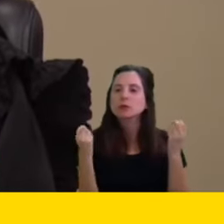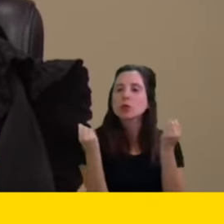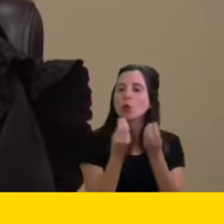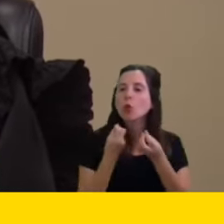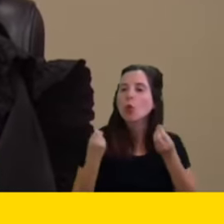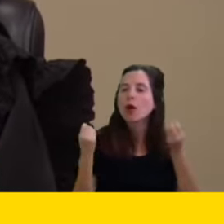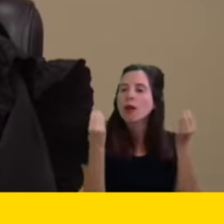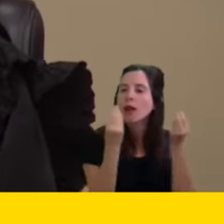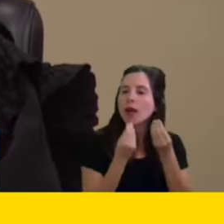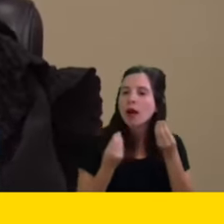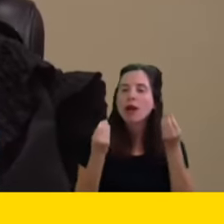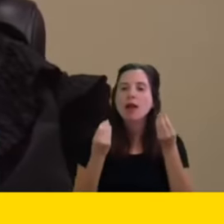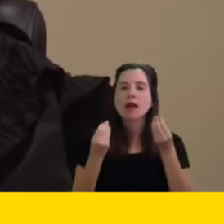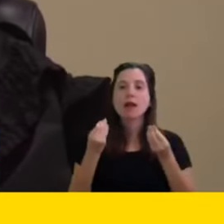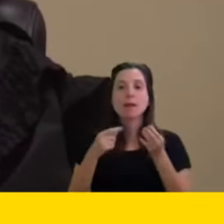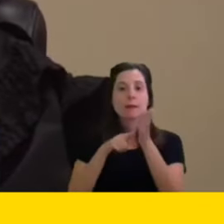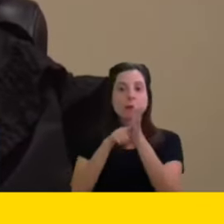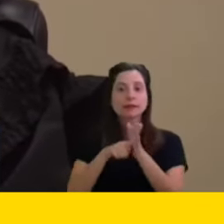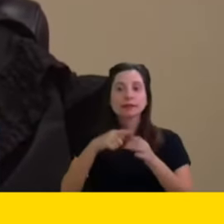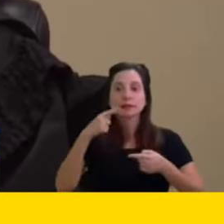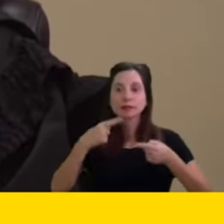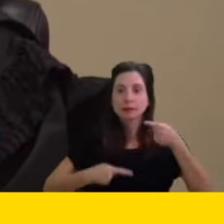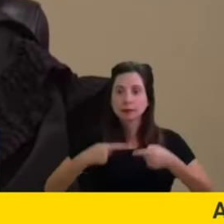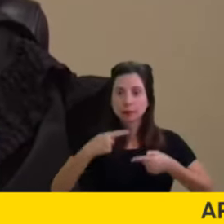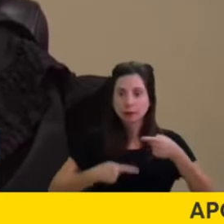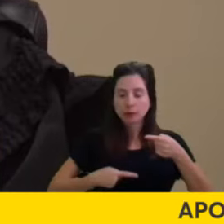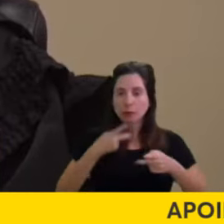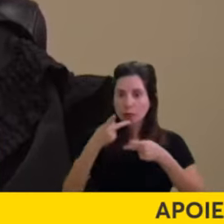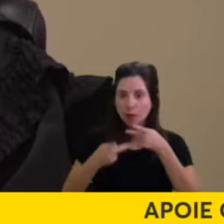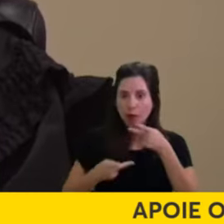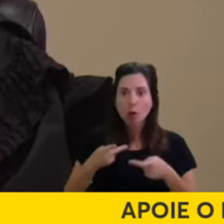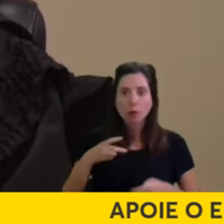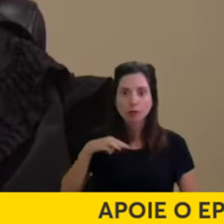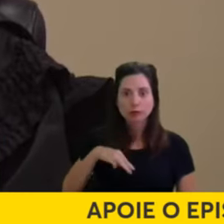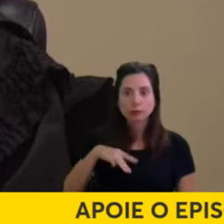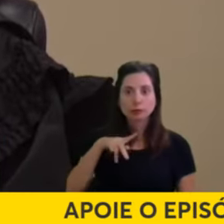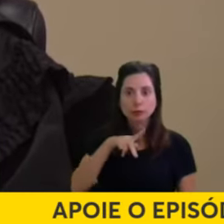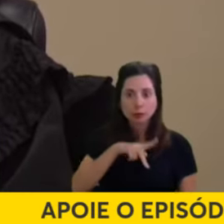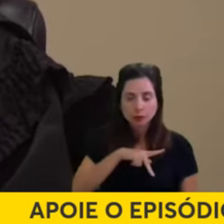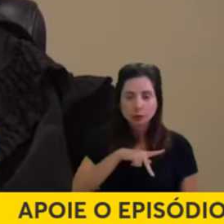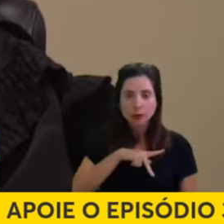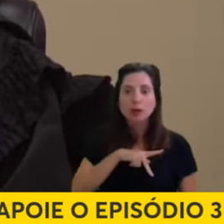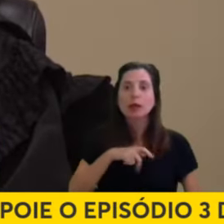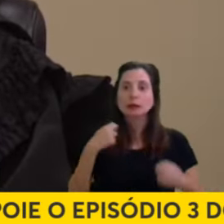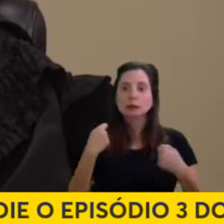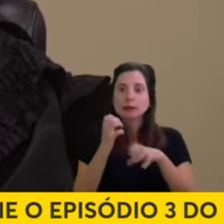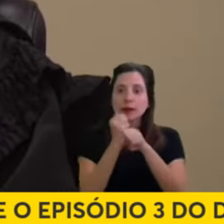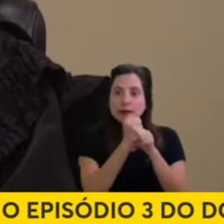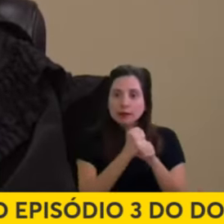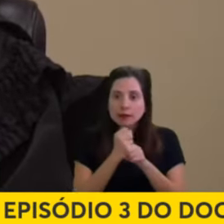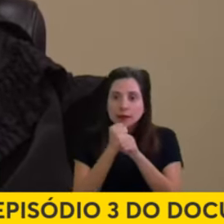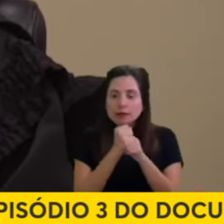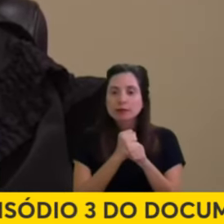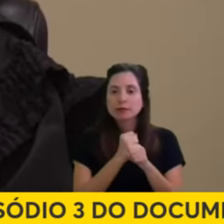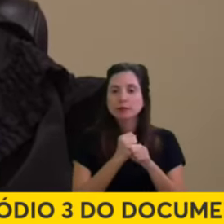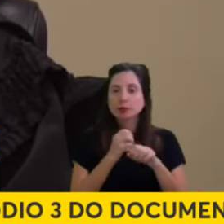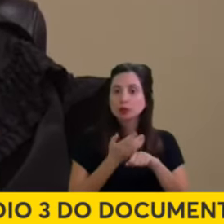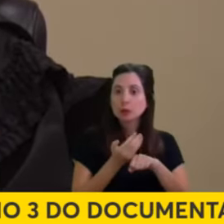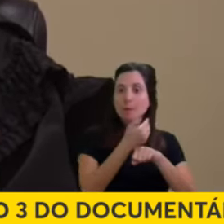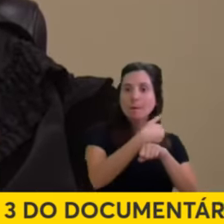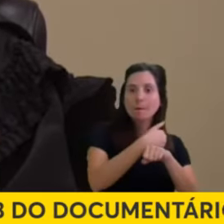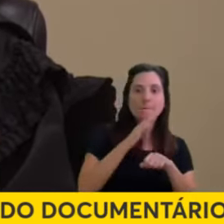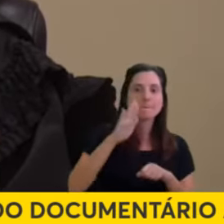públicas nesse ponto Como disse o Ministério Público esse cálculo não deve integrar o cálculo de pré-campanha porque é